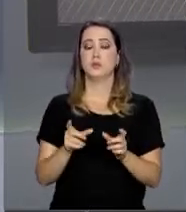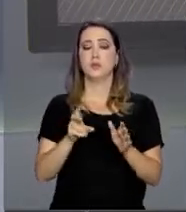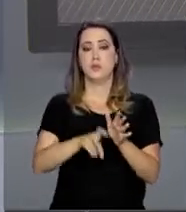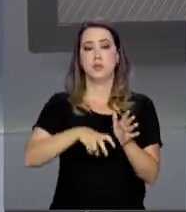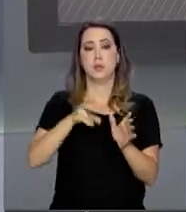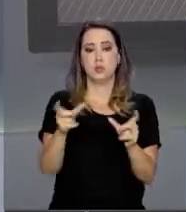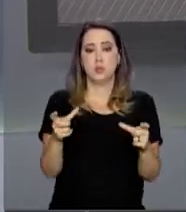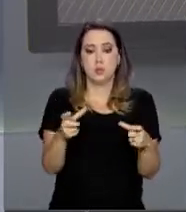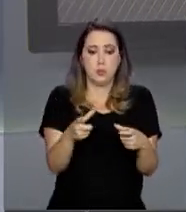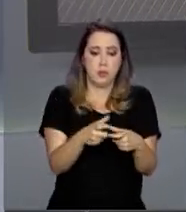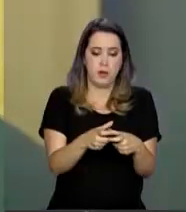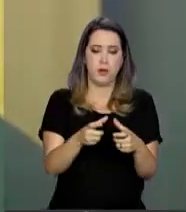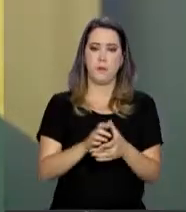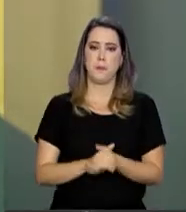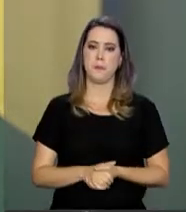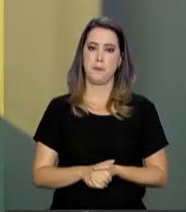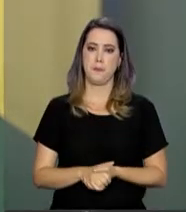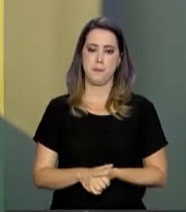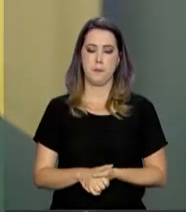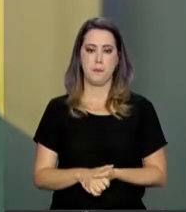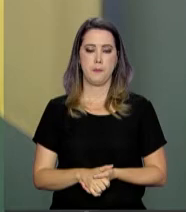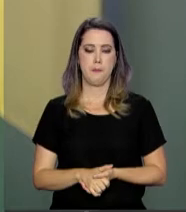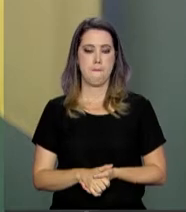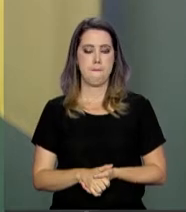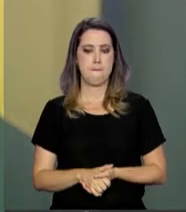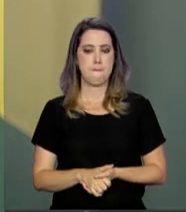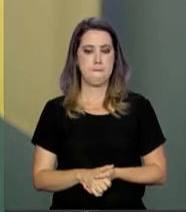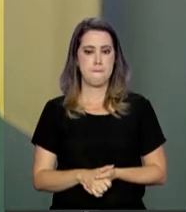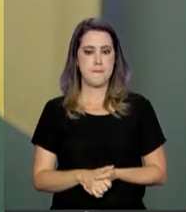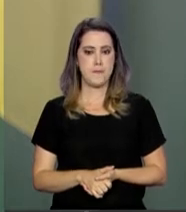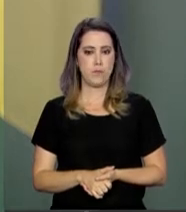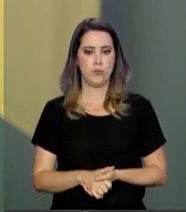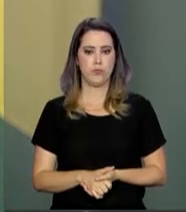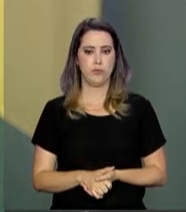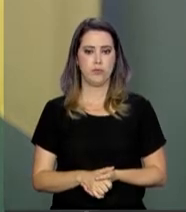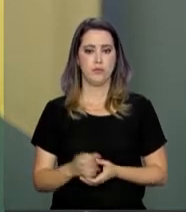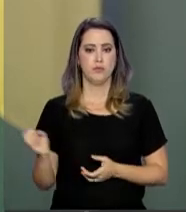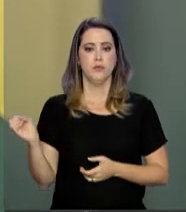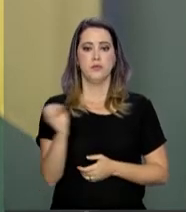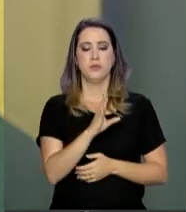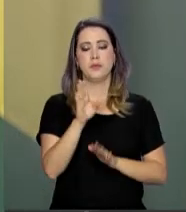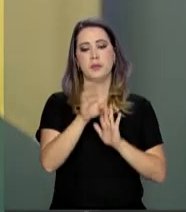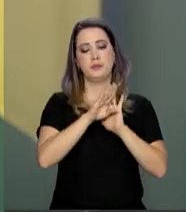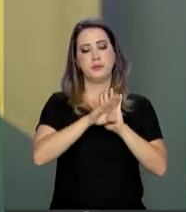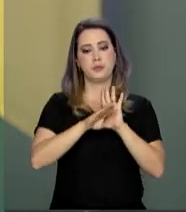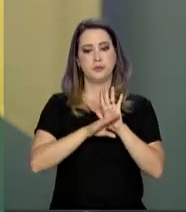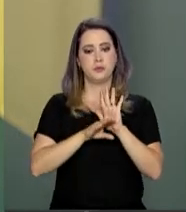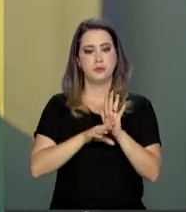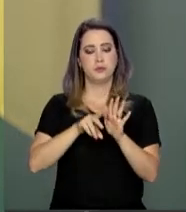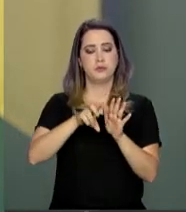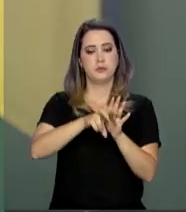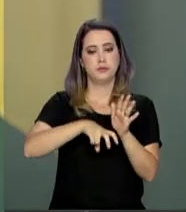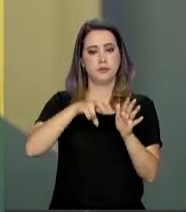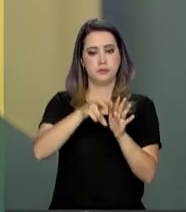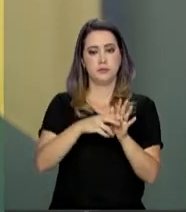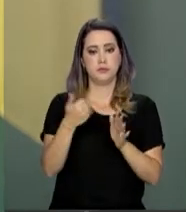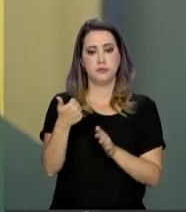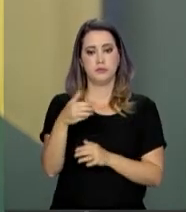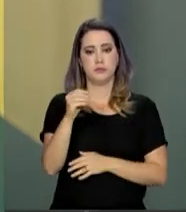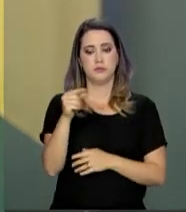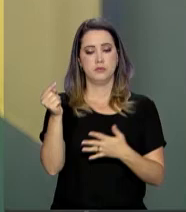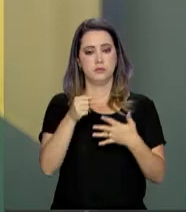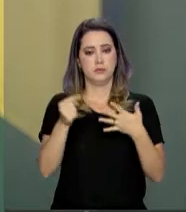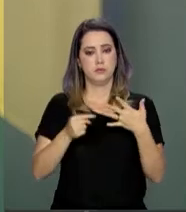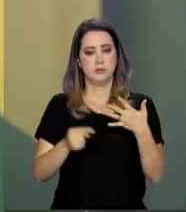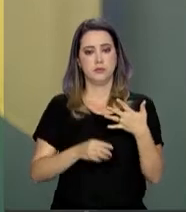agricultores o novo plano safra é trás dessas ações concretas para ajudar